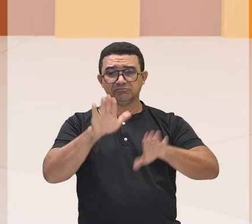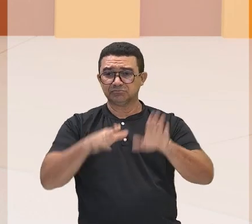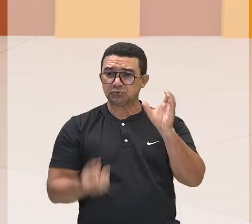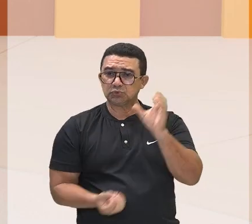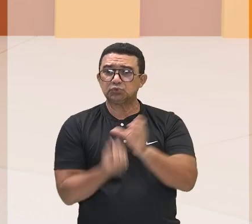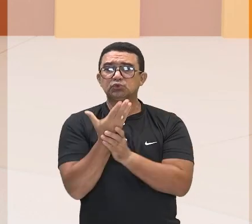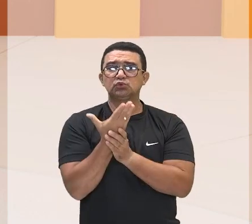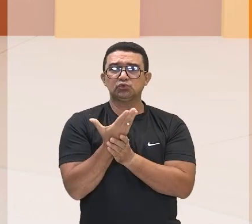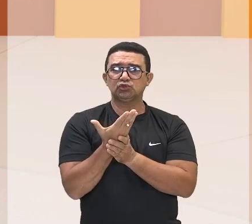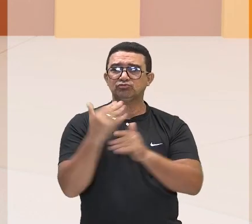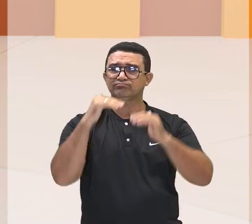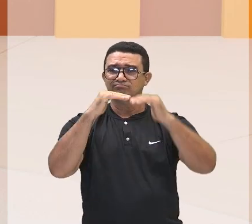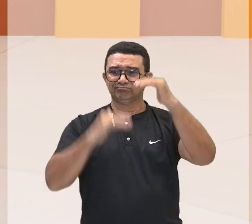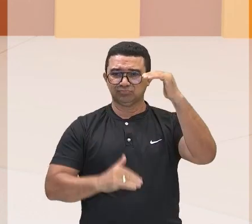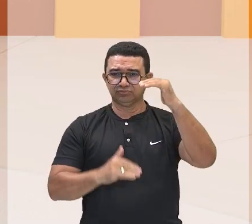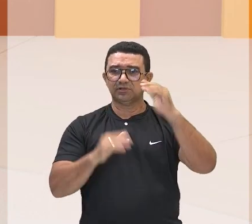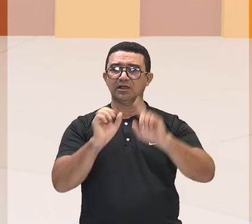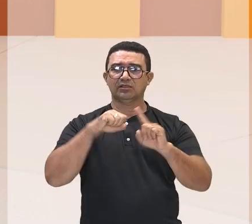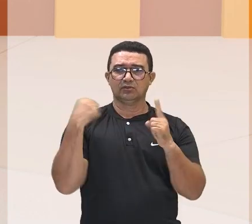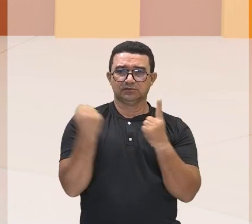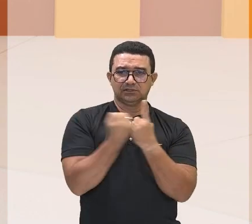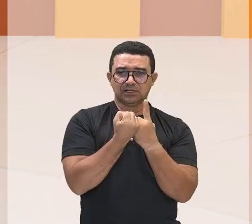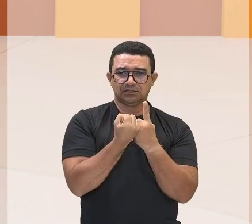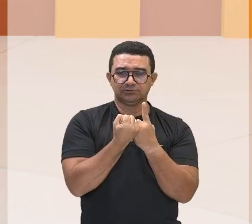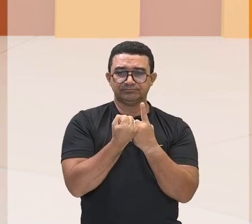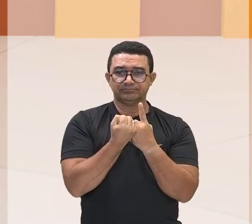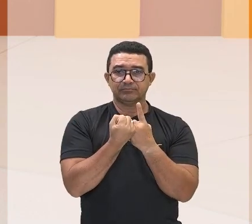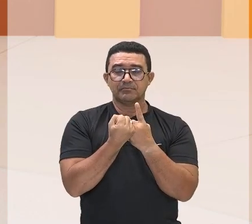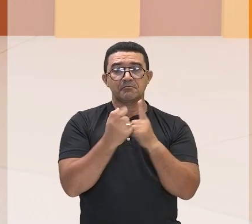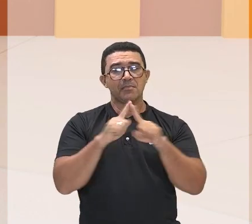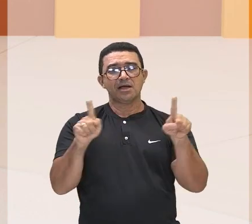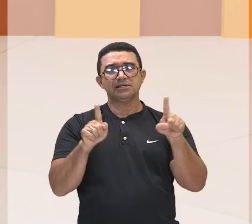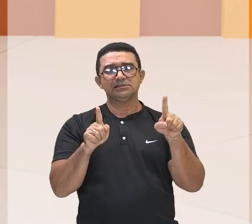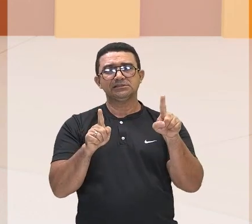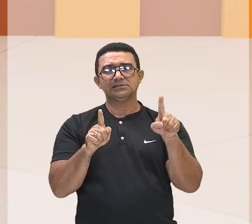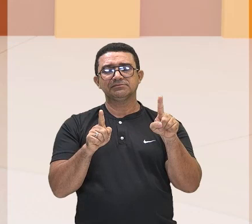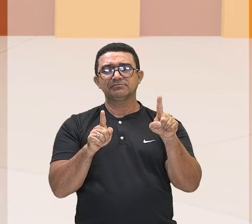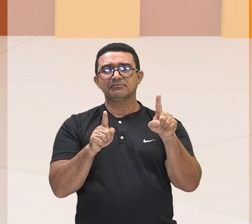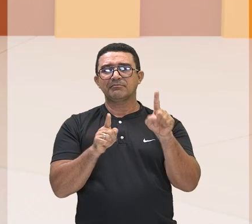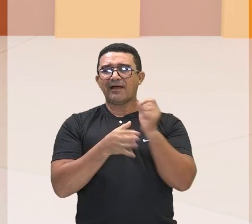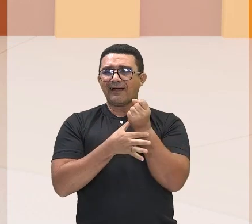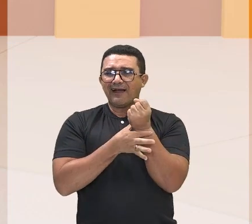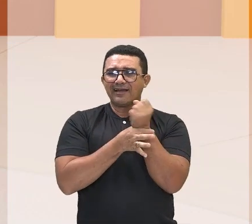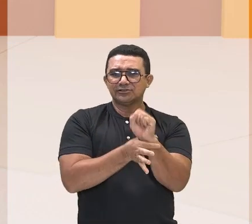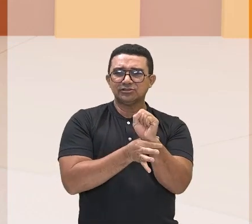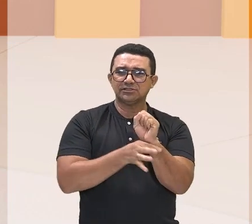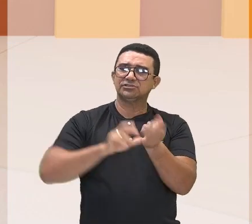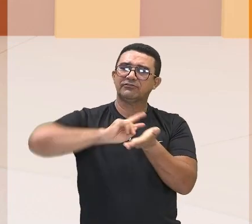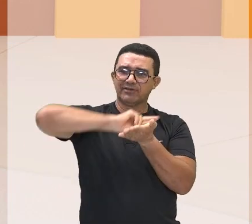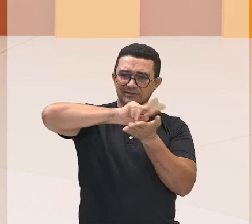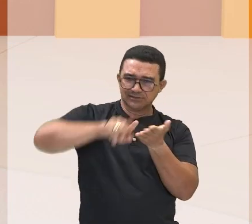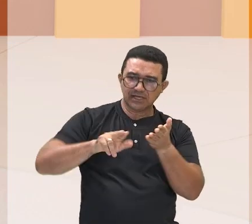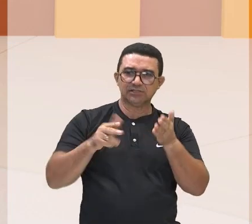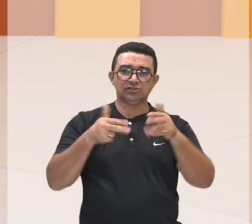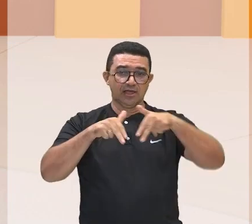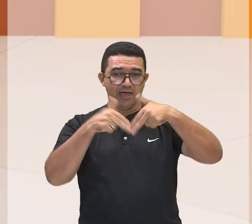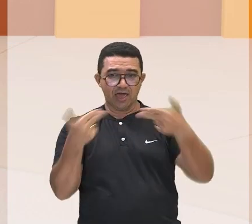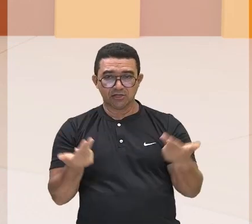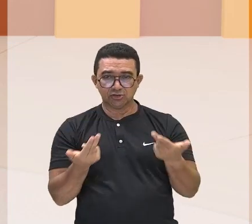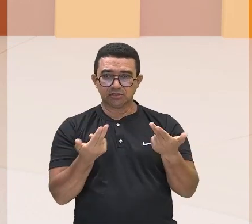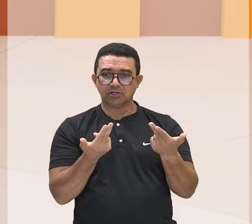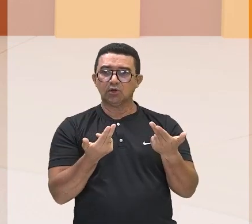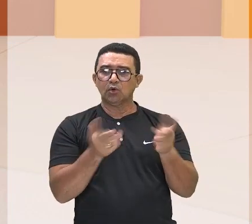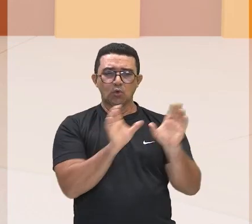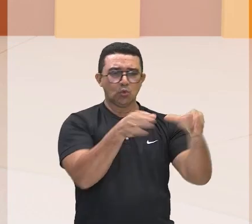ali desigualdades sociais. E para garantir que essa diversidade étnica ela se mantenha naquele local, que